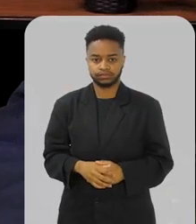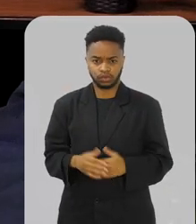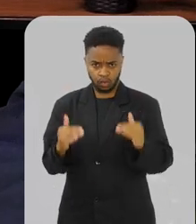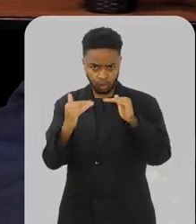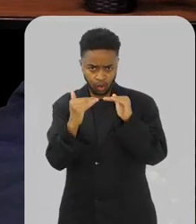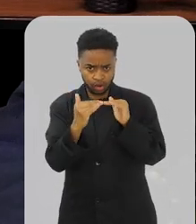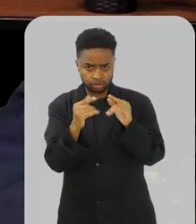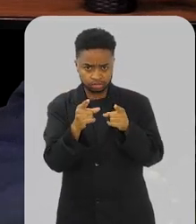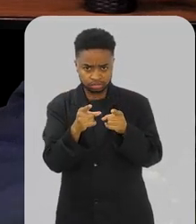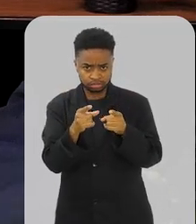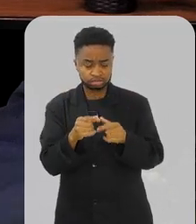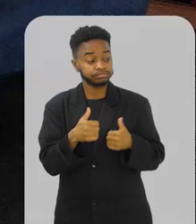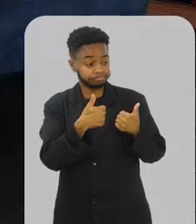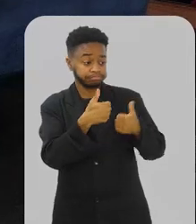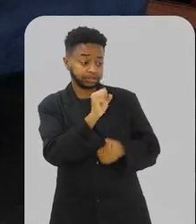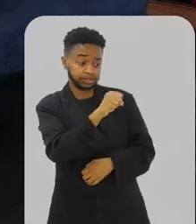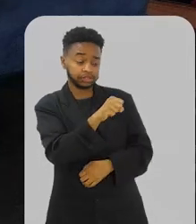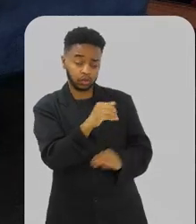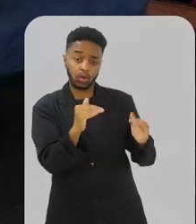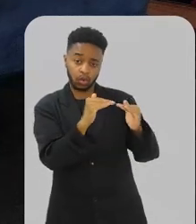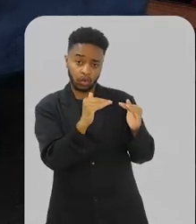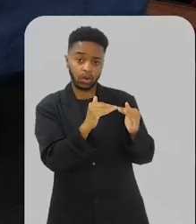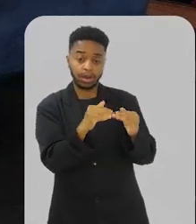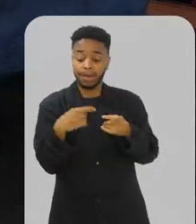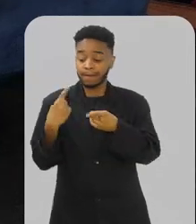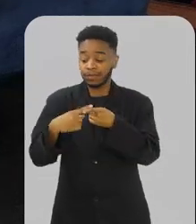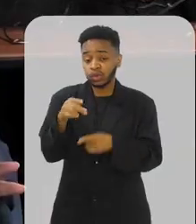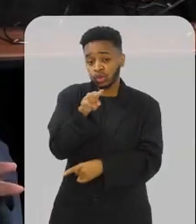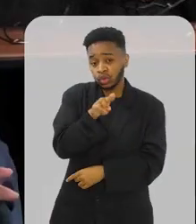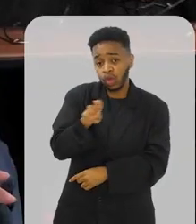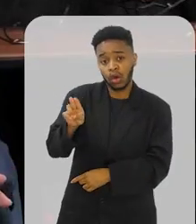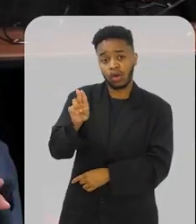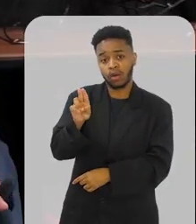Você não concorda comigo? Claro. A nomenclatura é